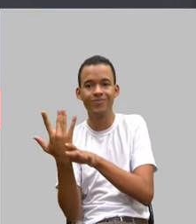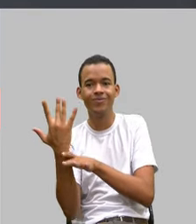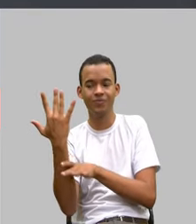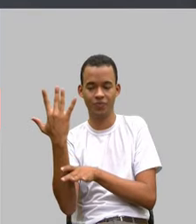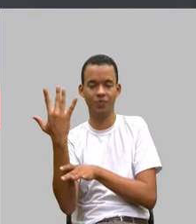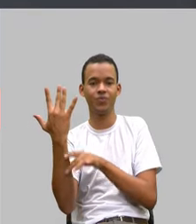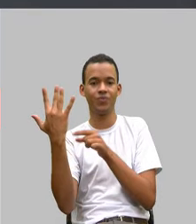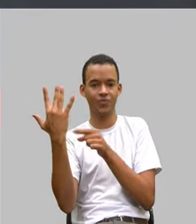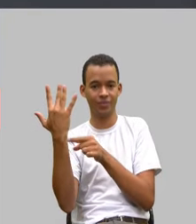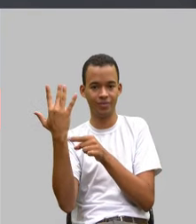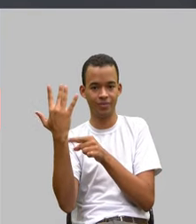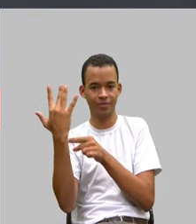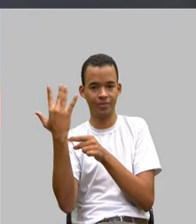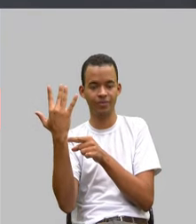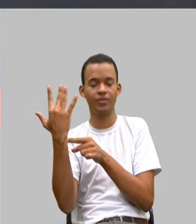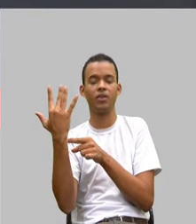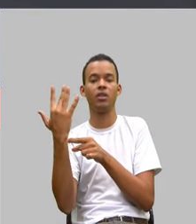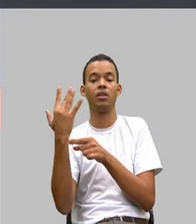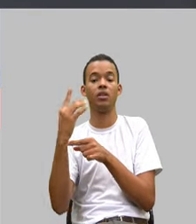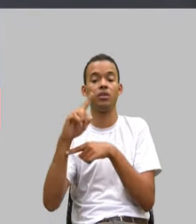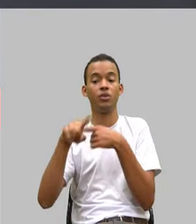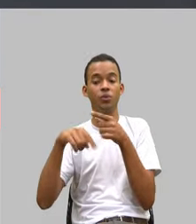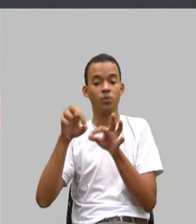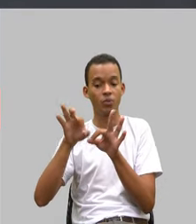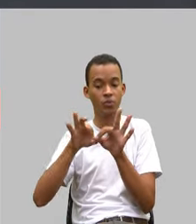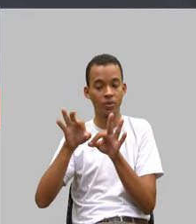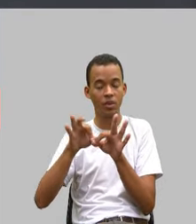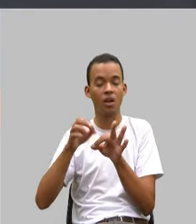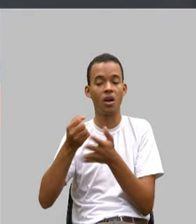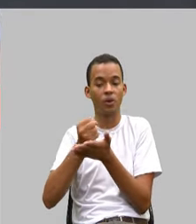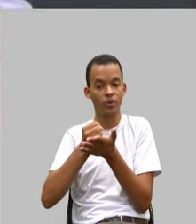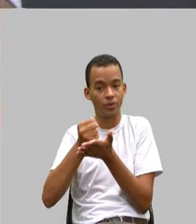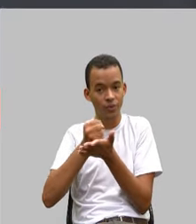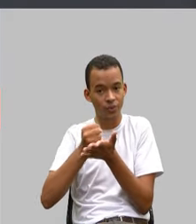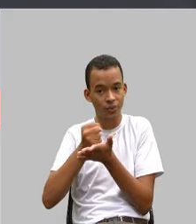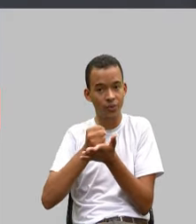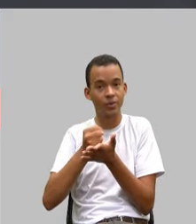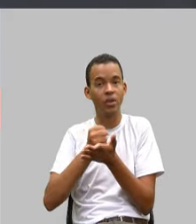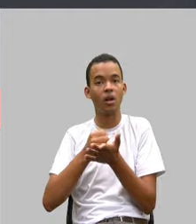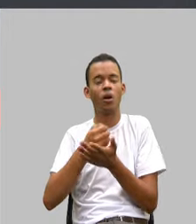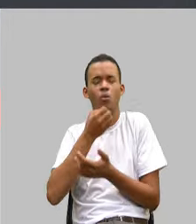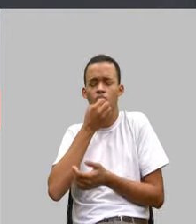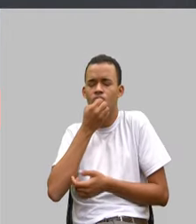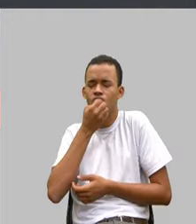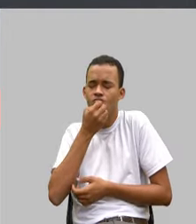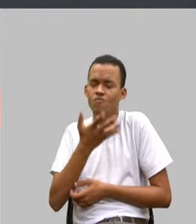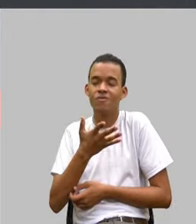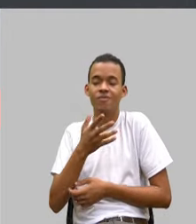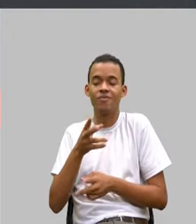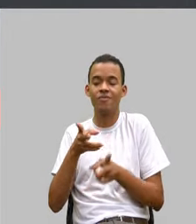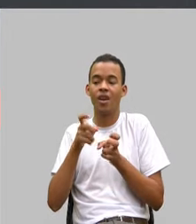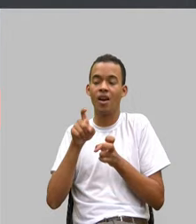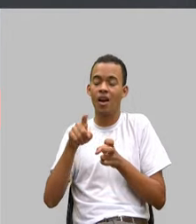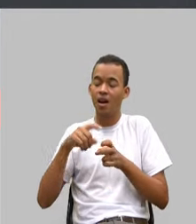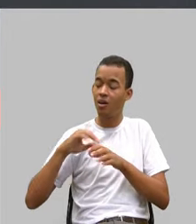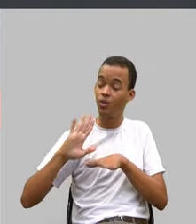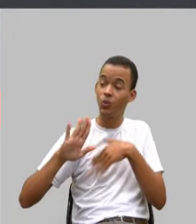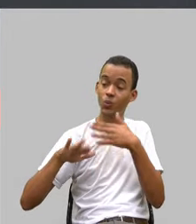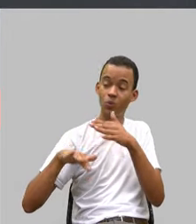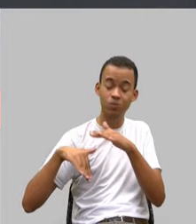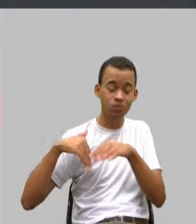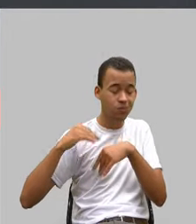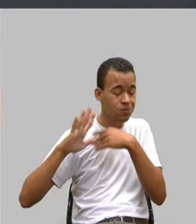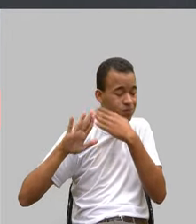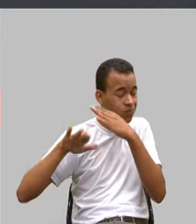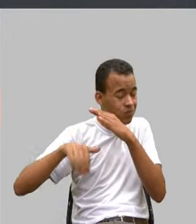uma uma grata surpresa ele melhorou demais imagina uma criança